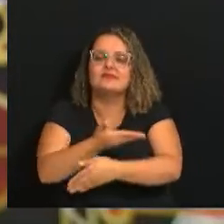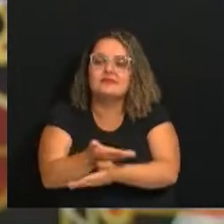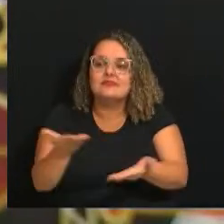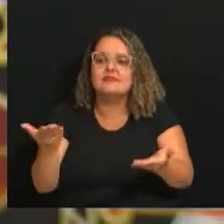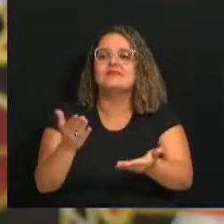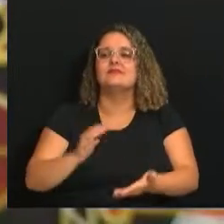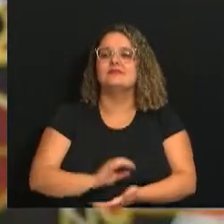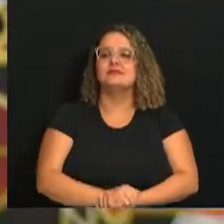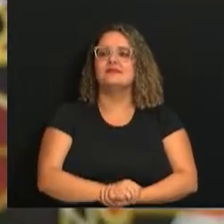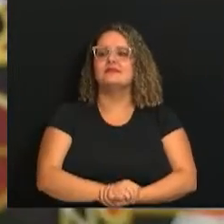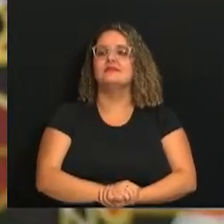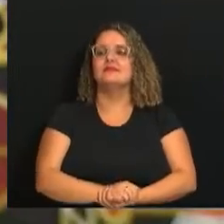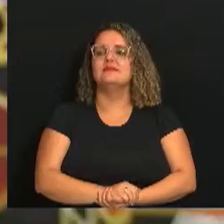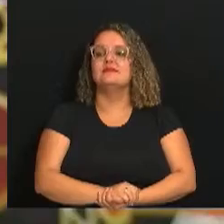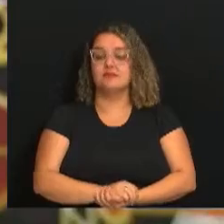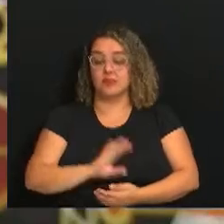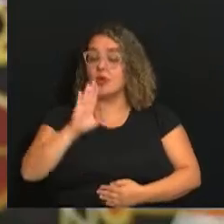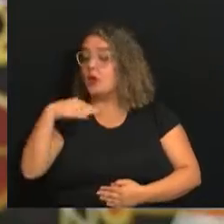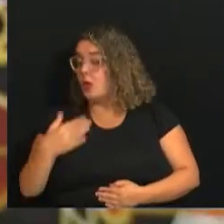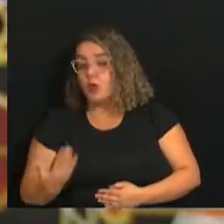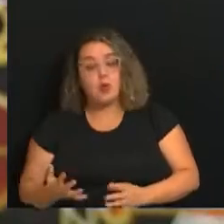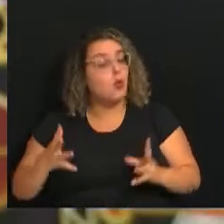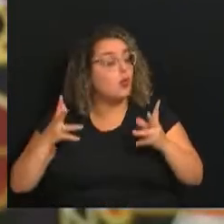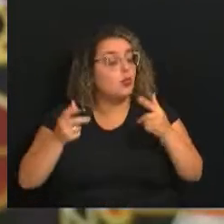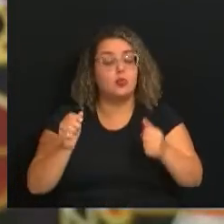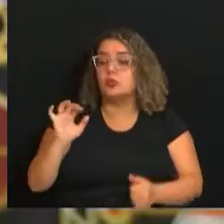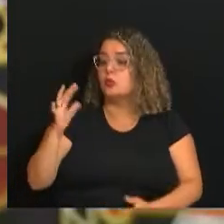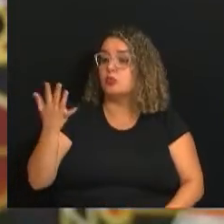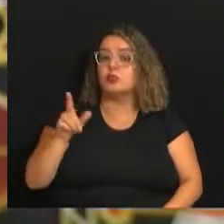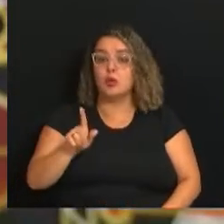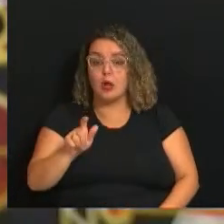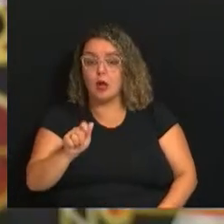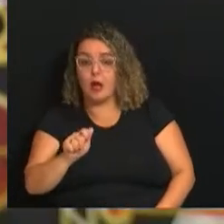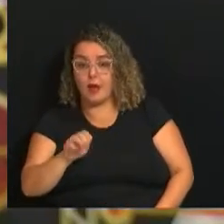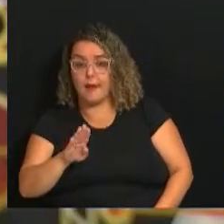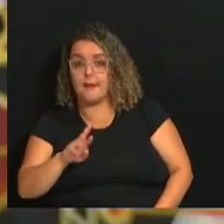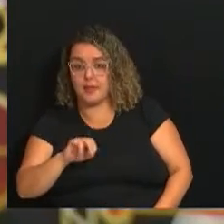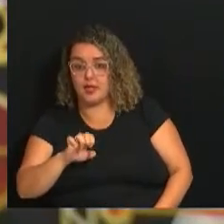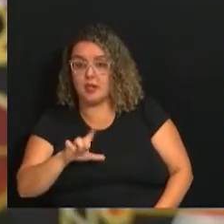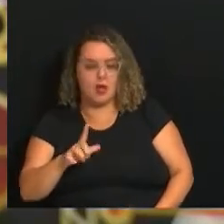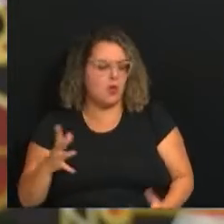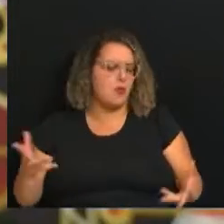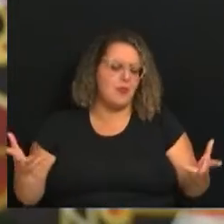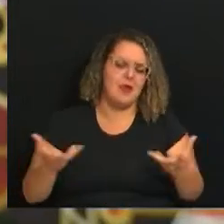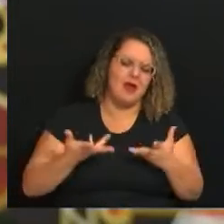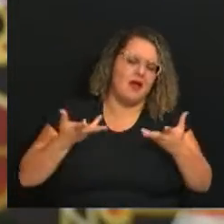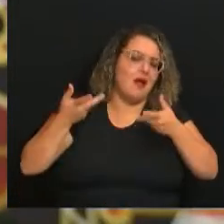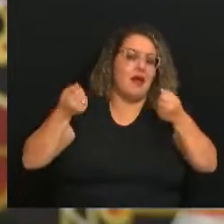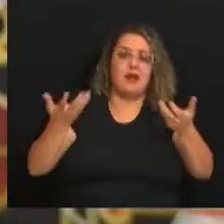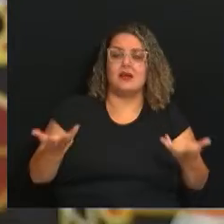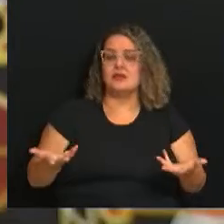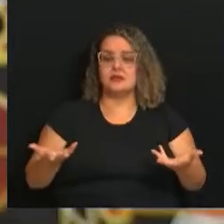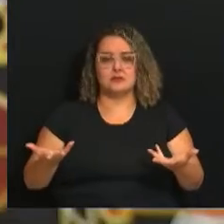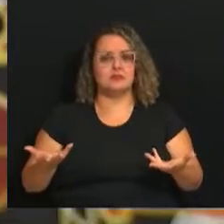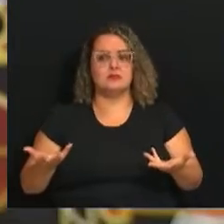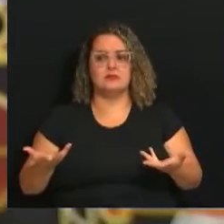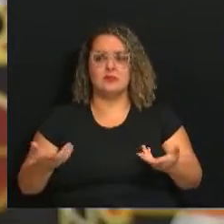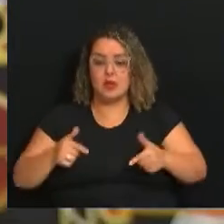o trabalho de permitir que a população tenha acesso a uma exposição como essa, por exemplo, ser